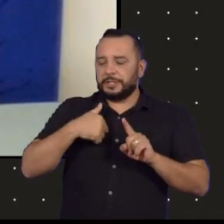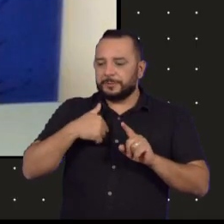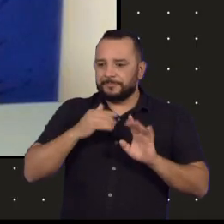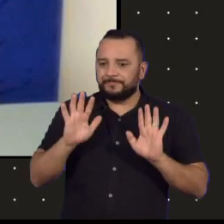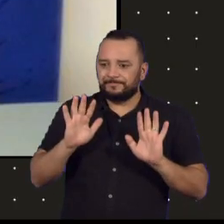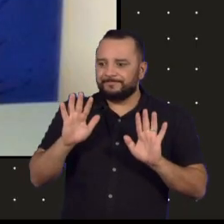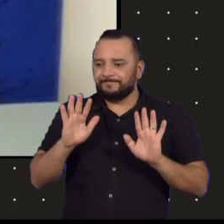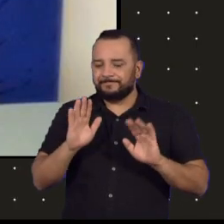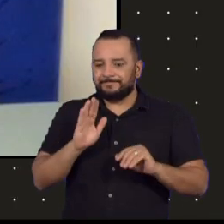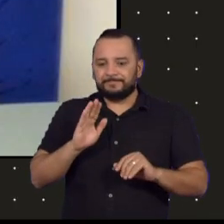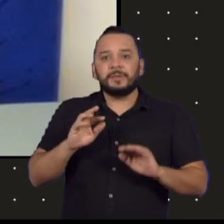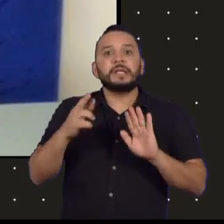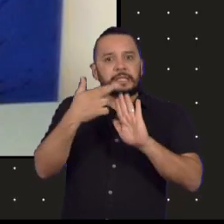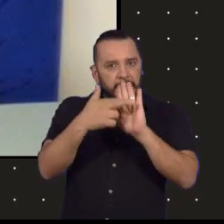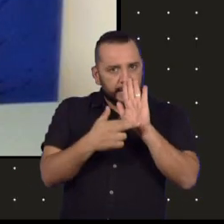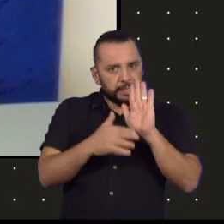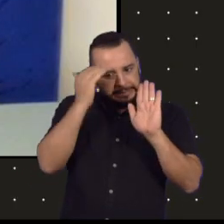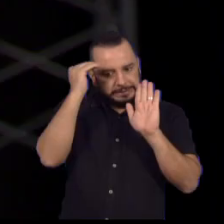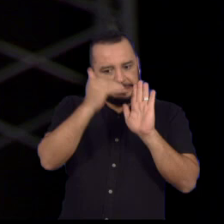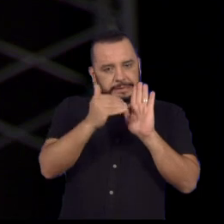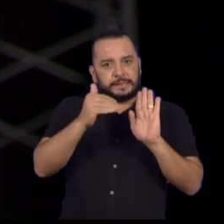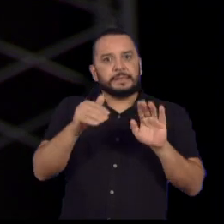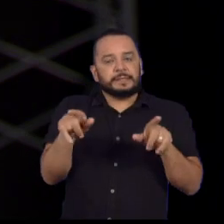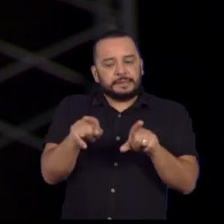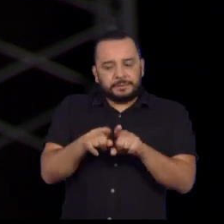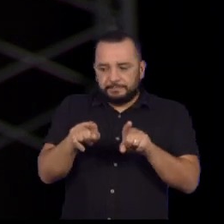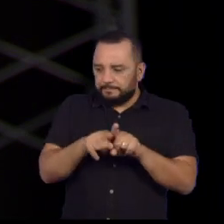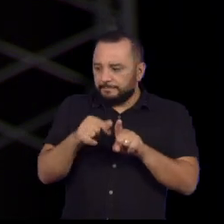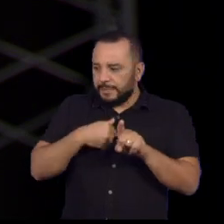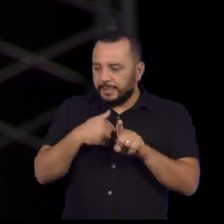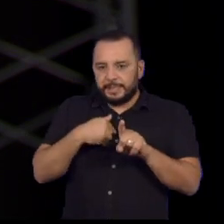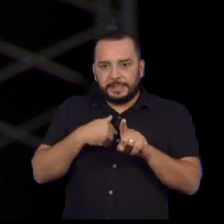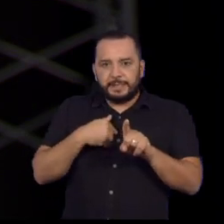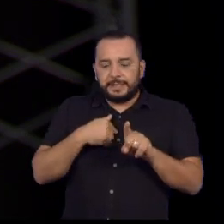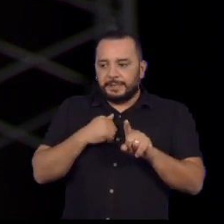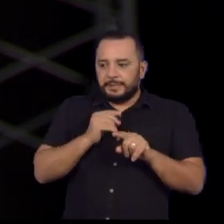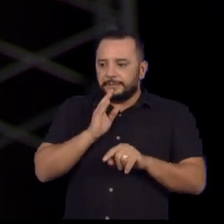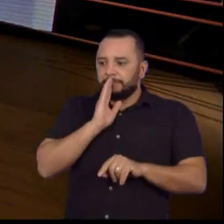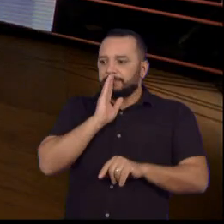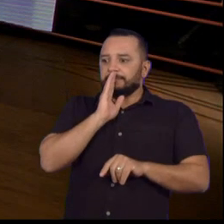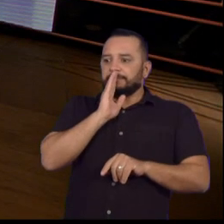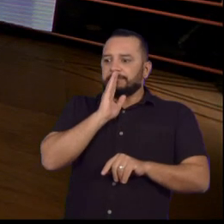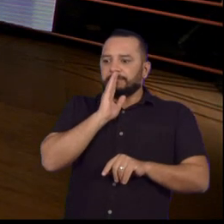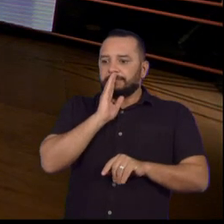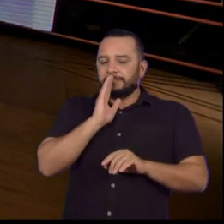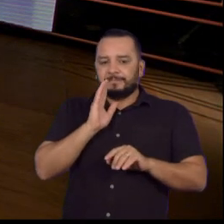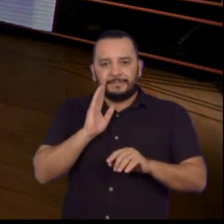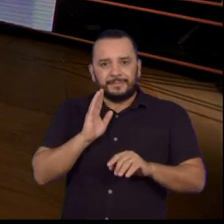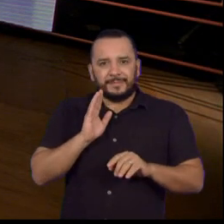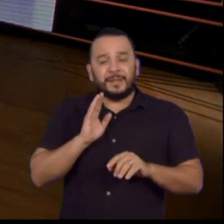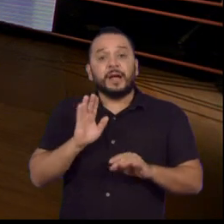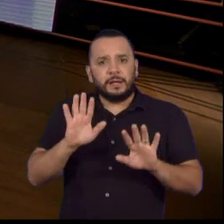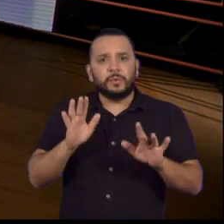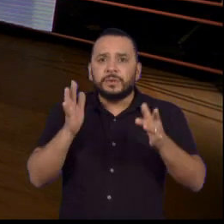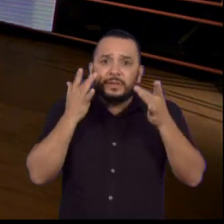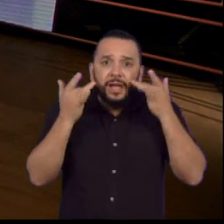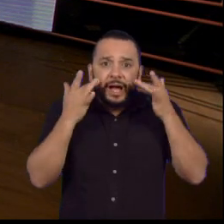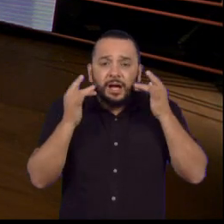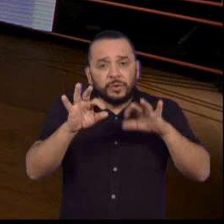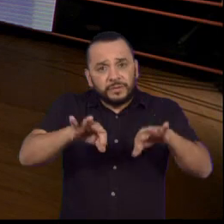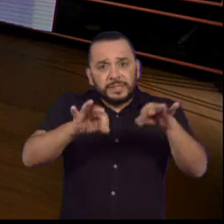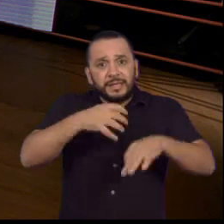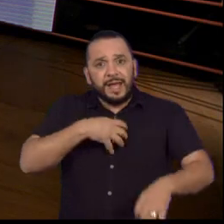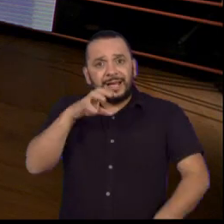da autoridade do saber, né? E o Teatro Oficina é isso. É sempre um risco iminente